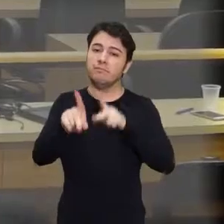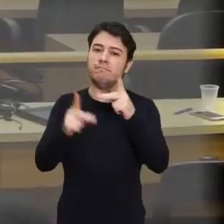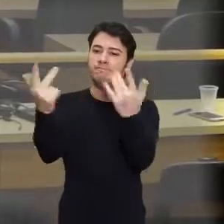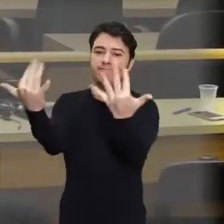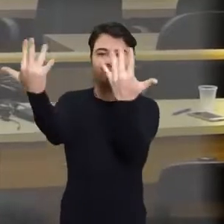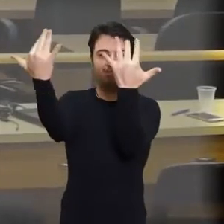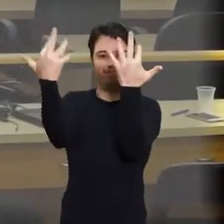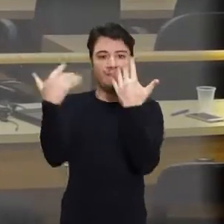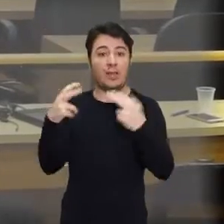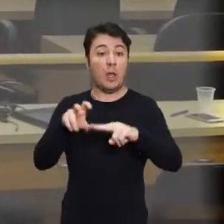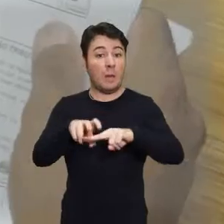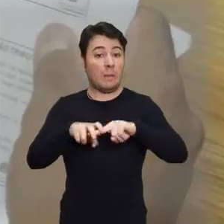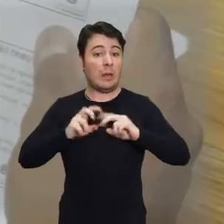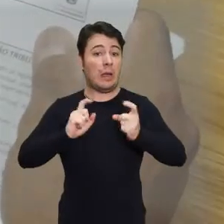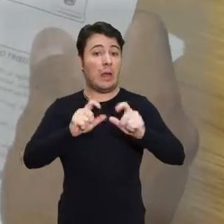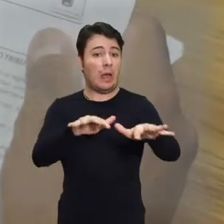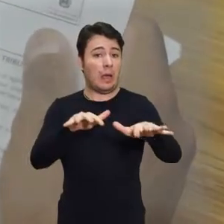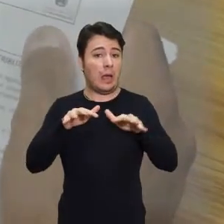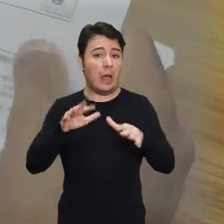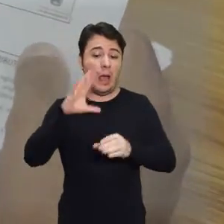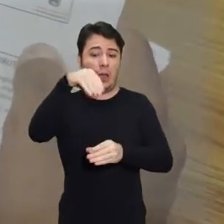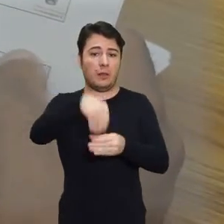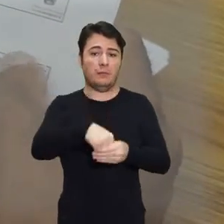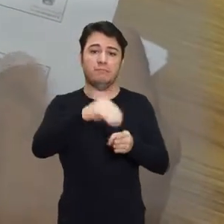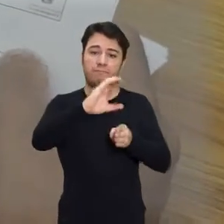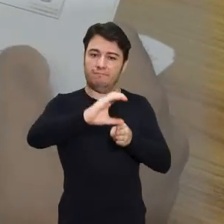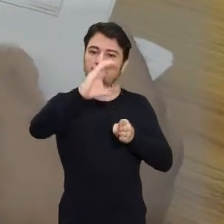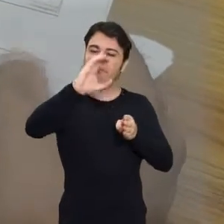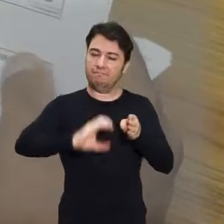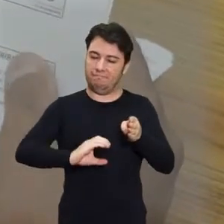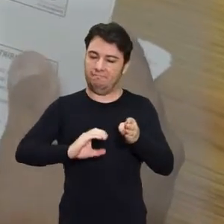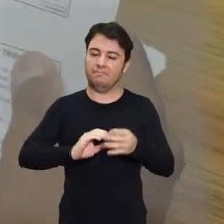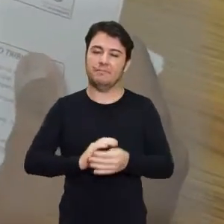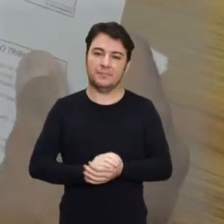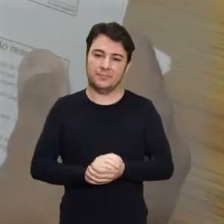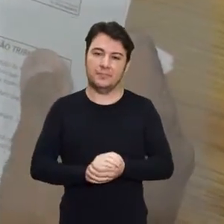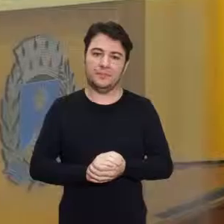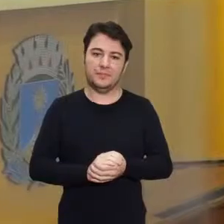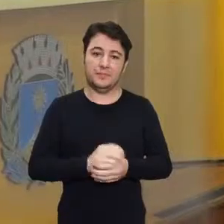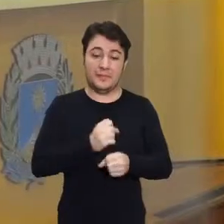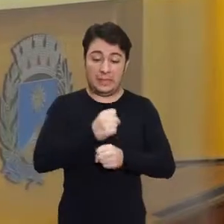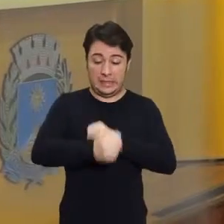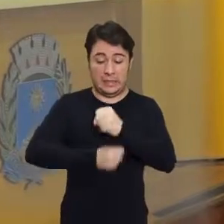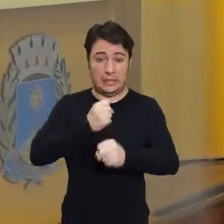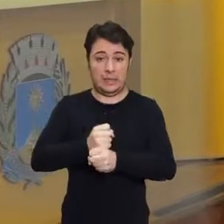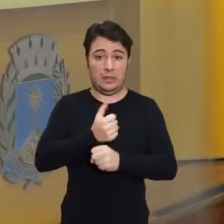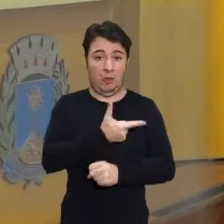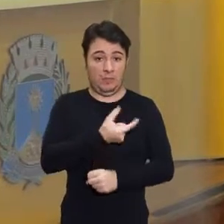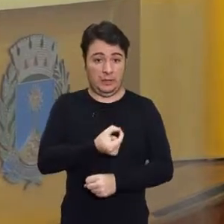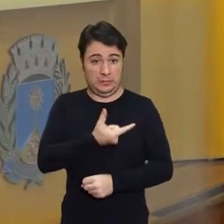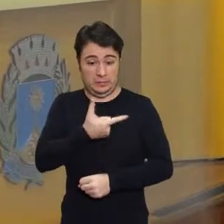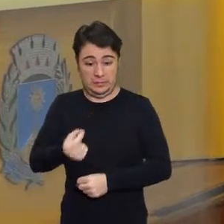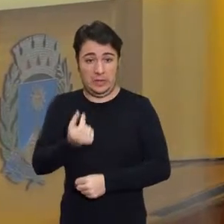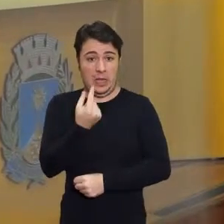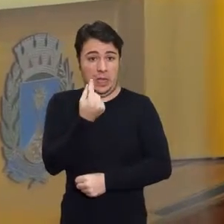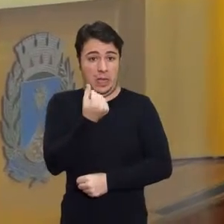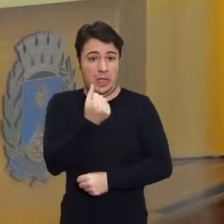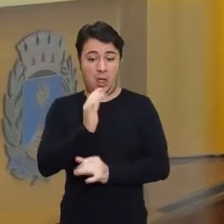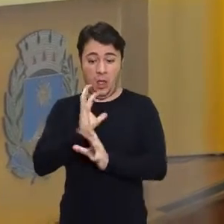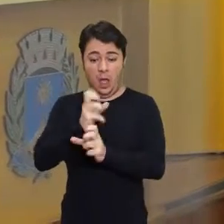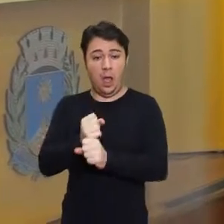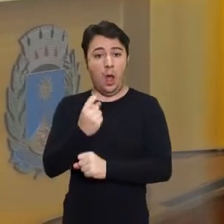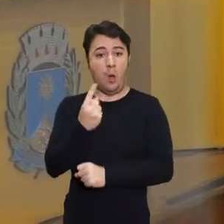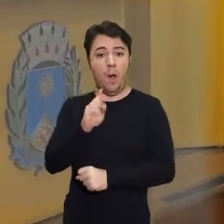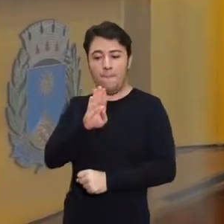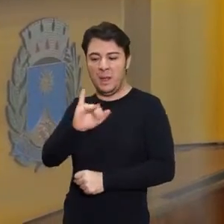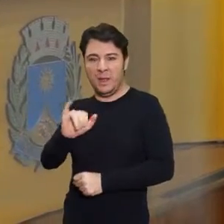aos vereadores EA população durante audiência pública realizada na Câmara Municipal a previsão total de despesa